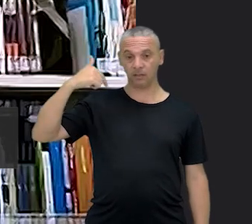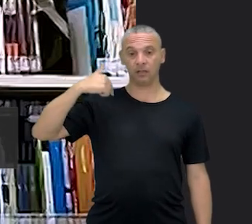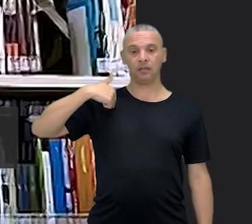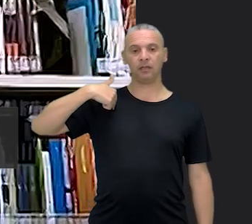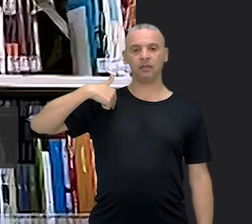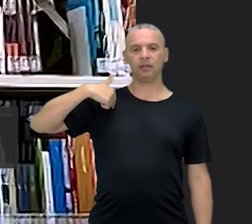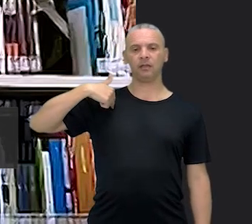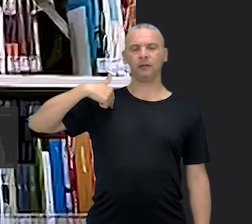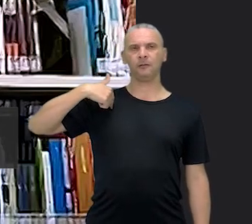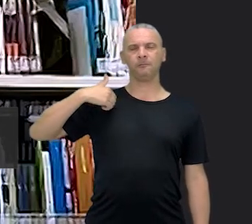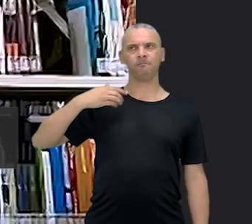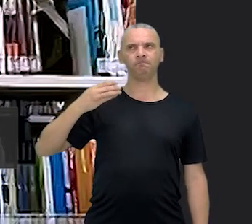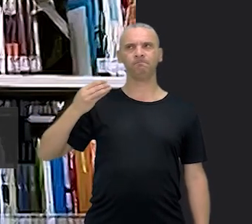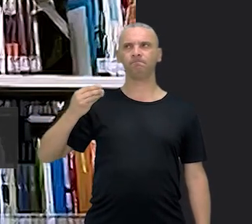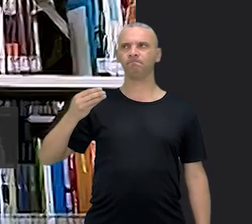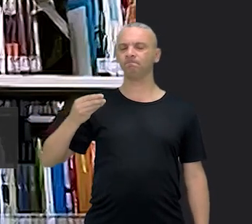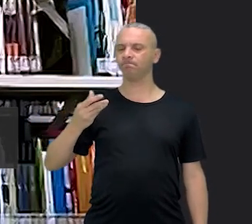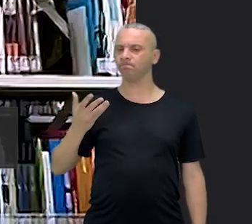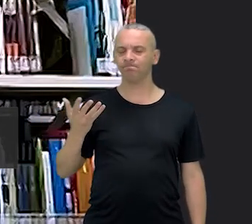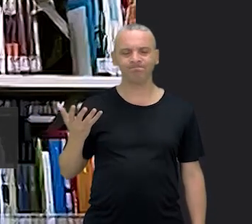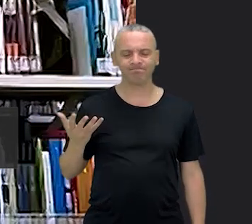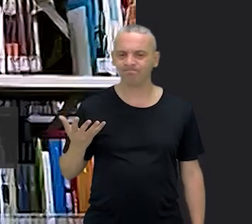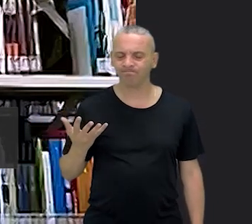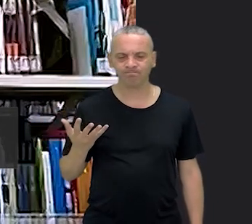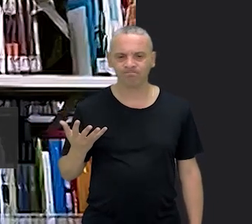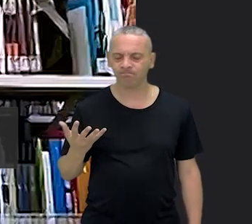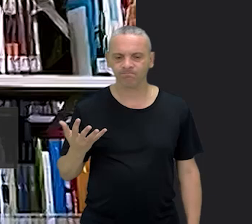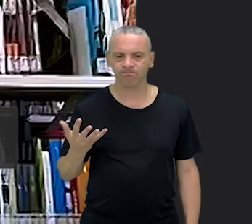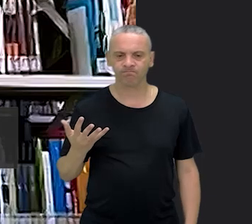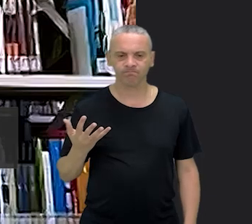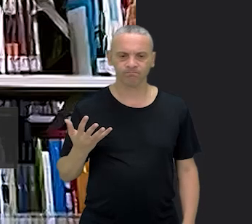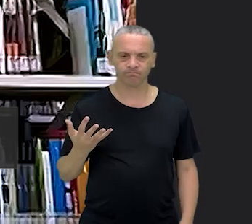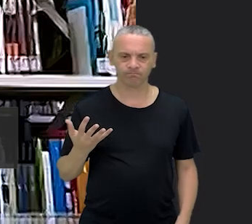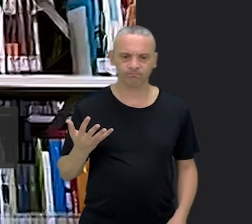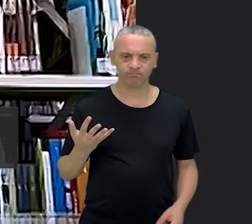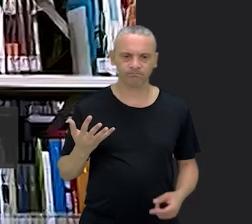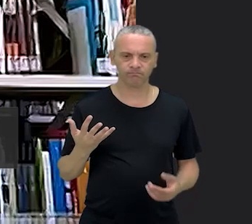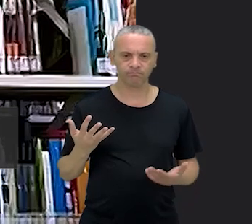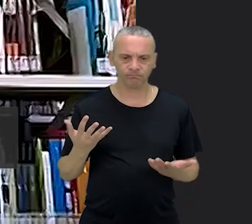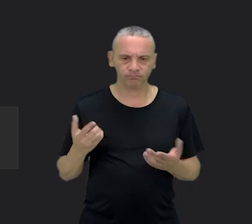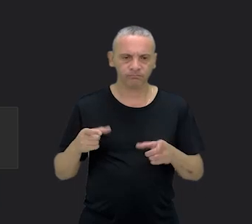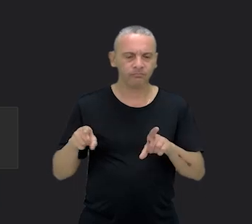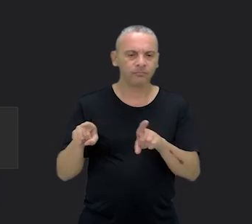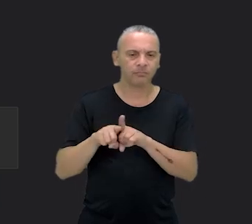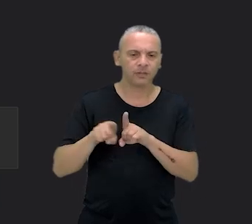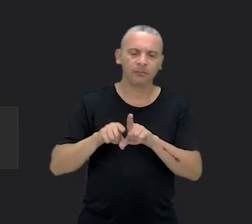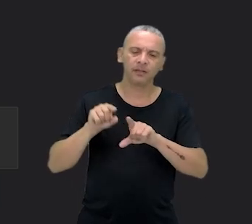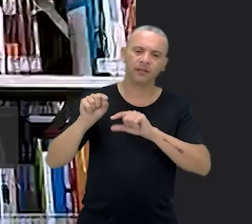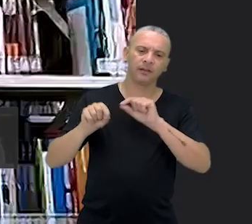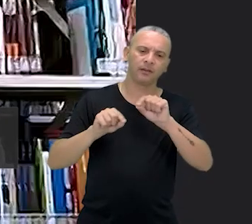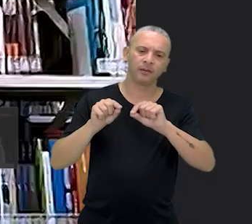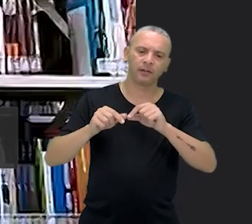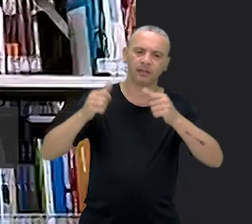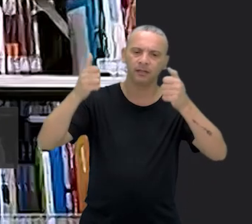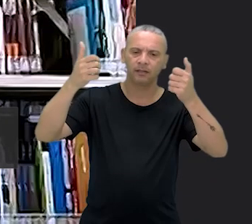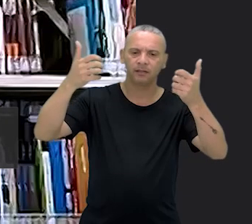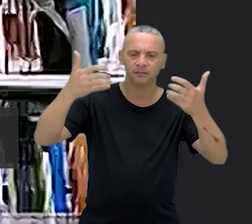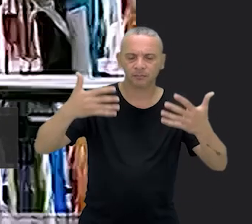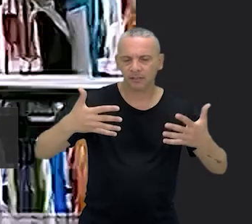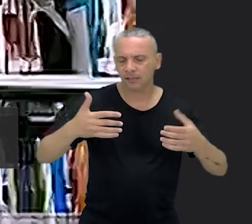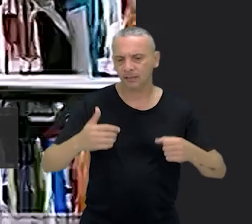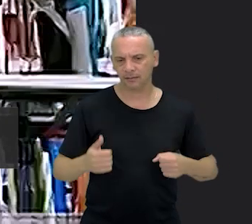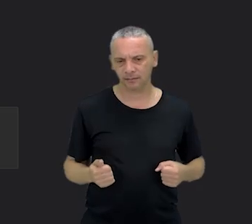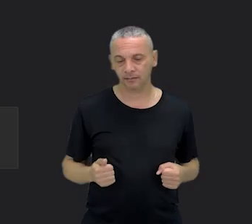na vida, né? E o interessante também é que